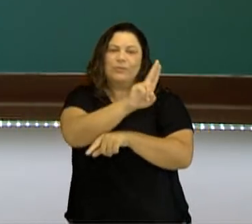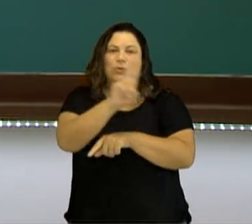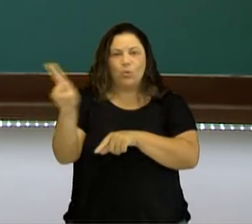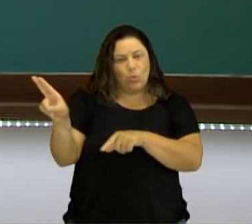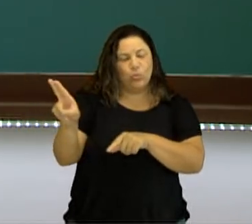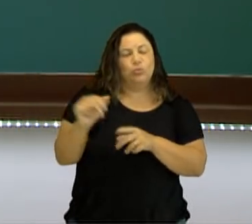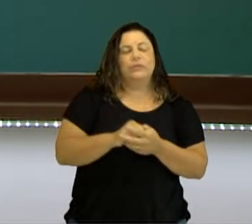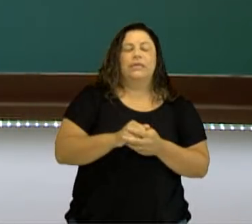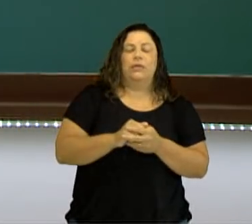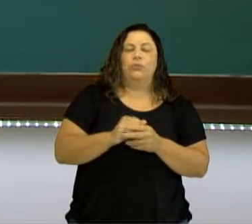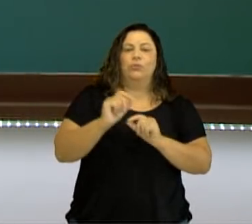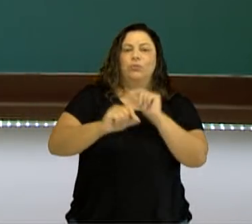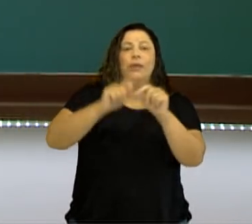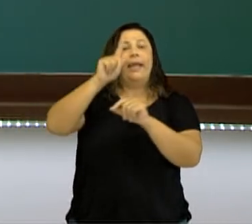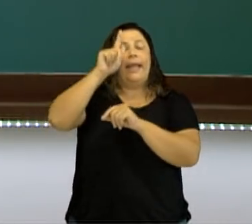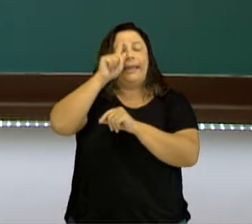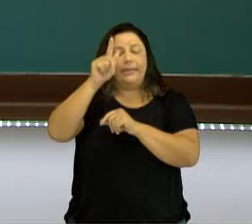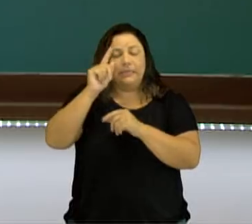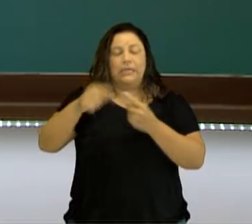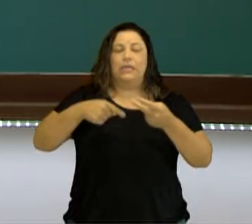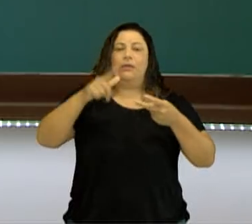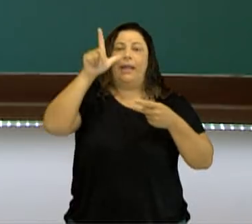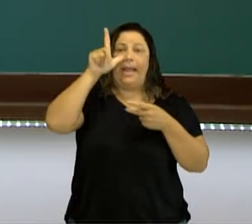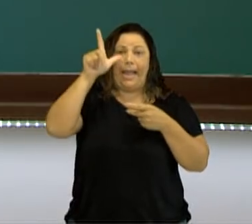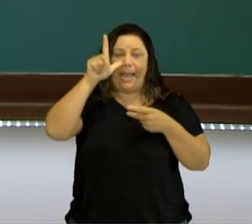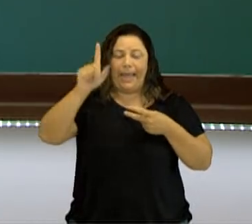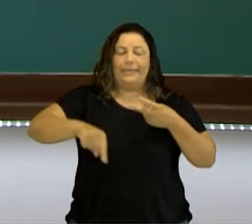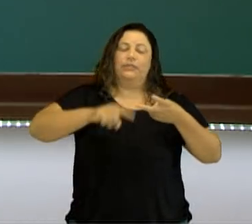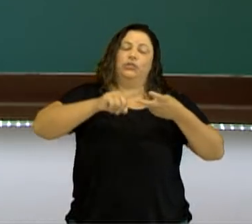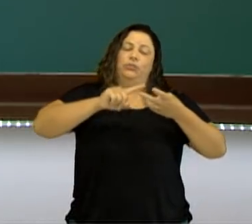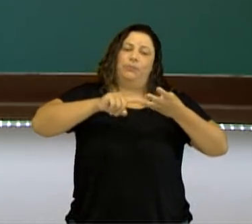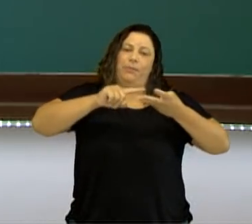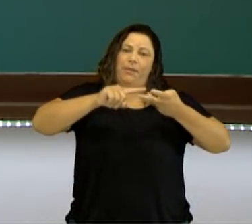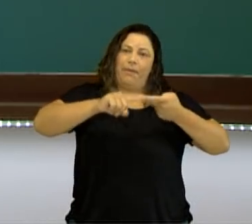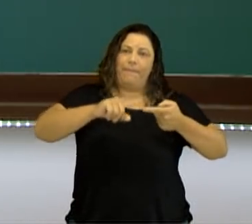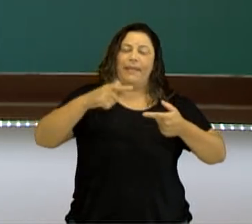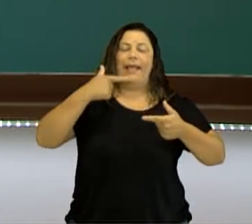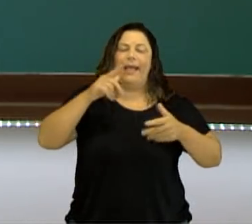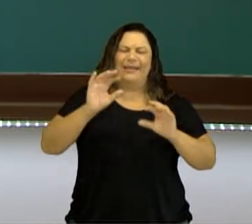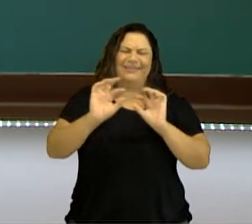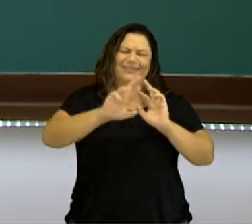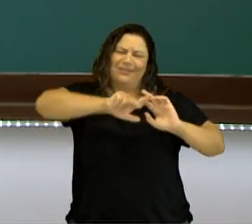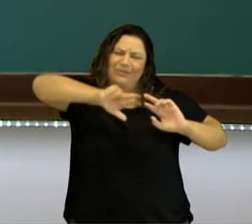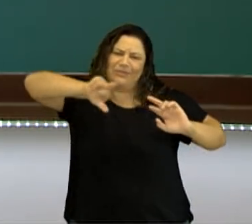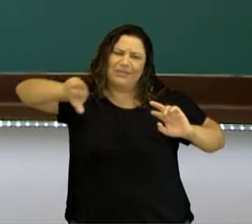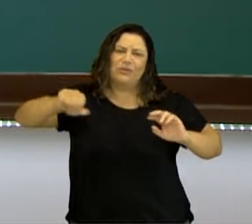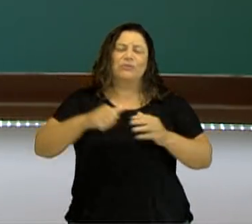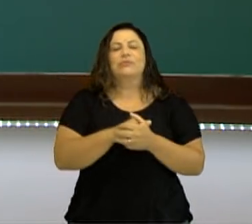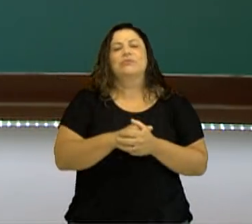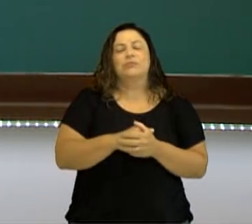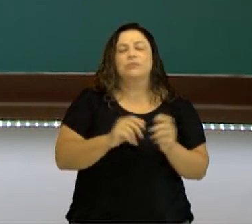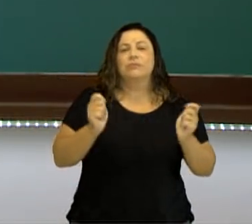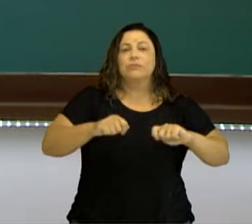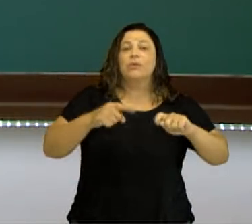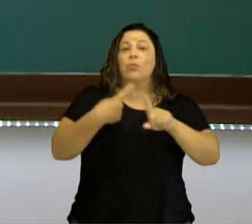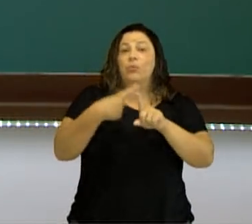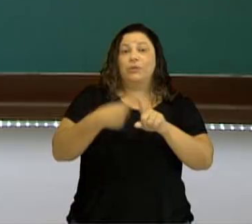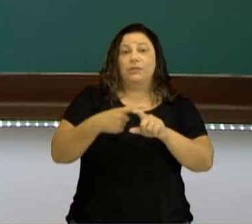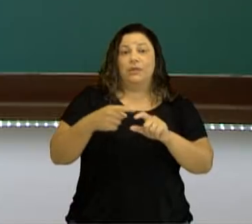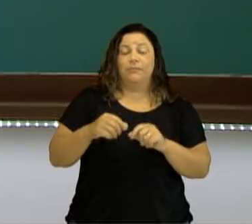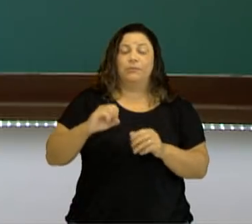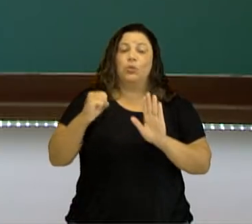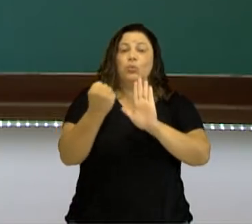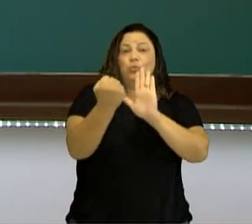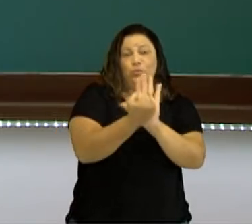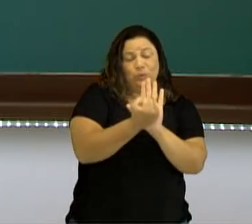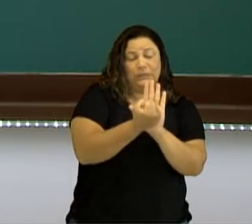em latim. Então, por esse motivo, existe essa diferença. Muitas vezes, a inicial, o símbolo